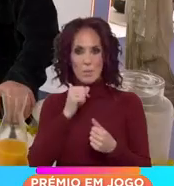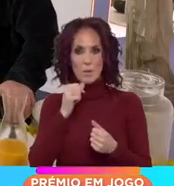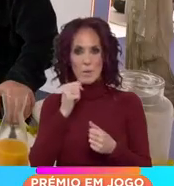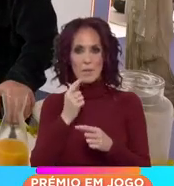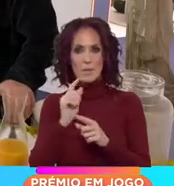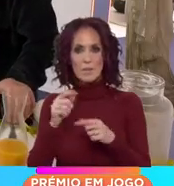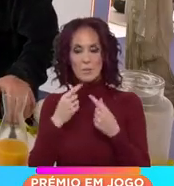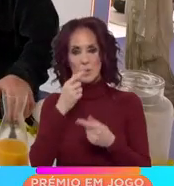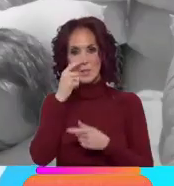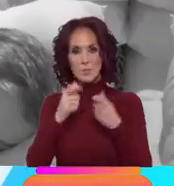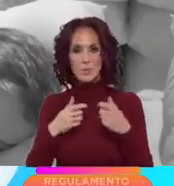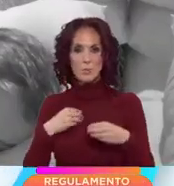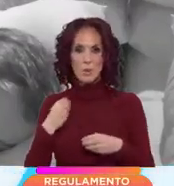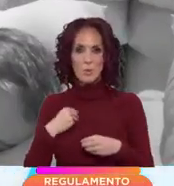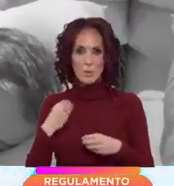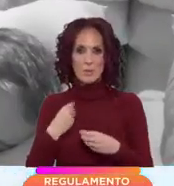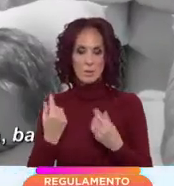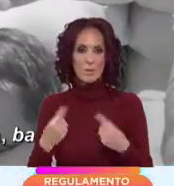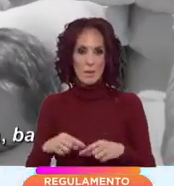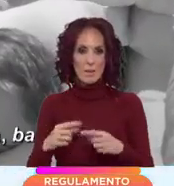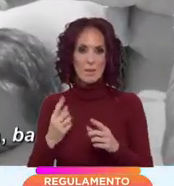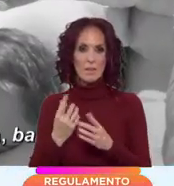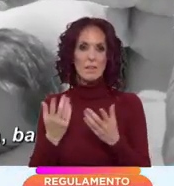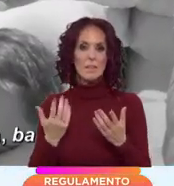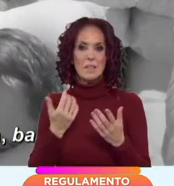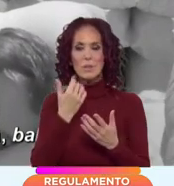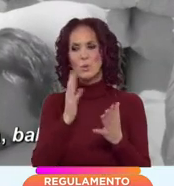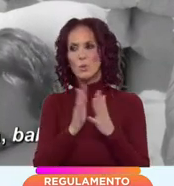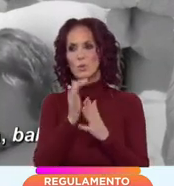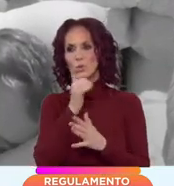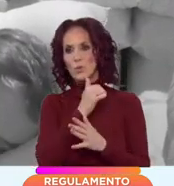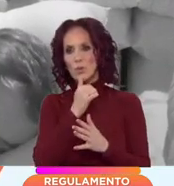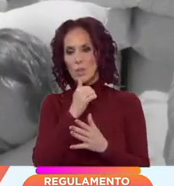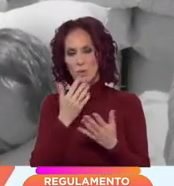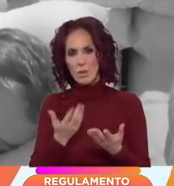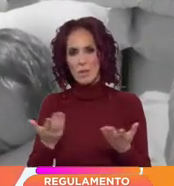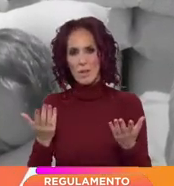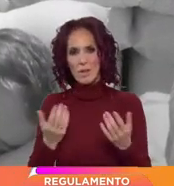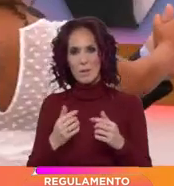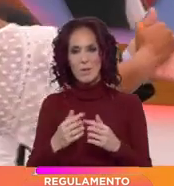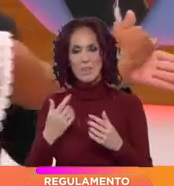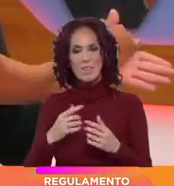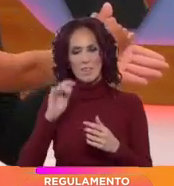também ficam preocupadas com o que estão à nossa volta, não é? Claro. E sofreram com isto imenso. Claro. E a mancha